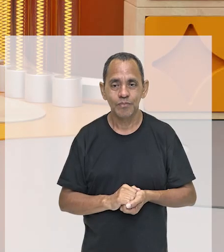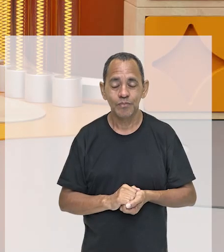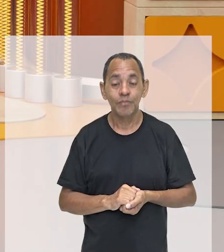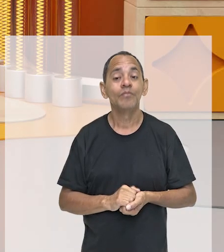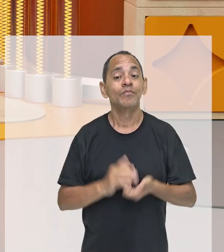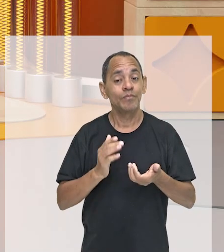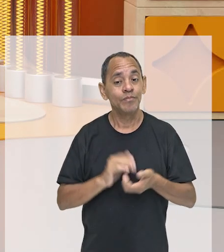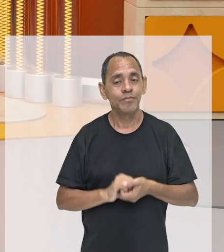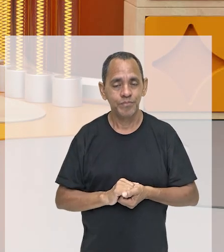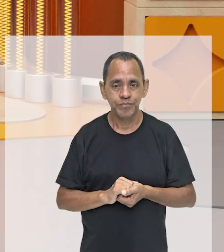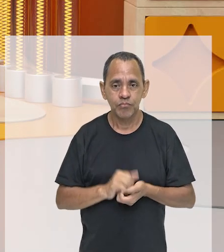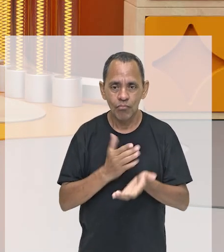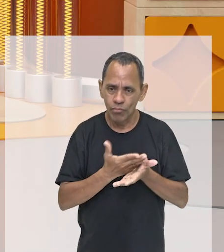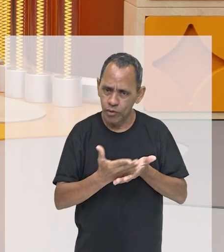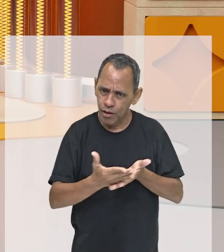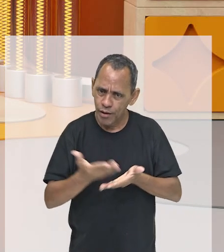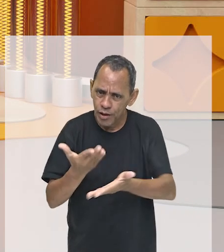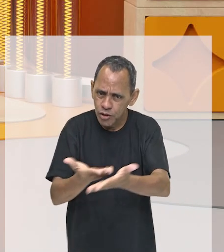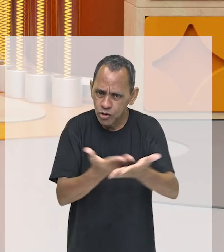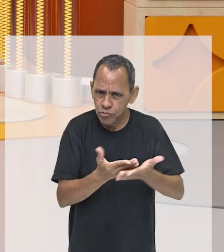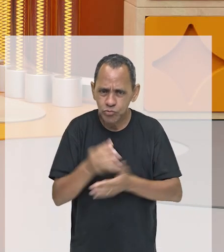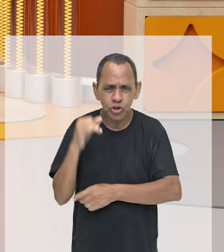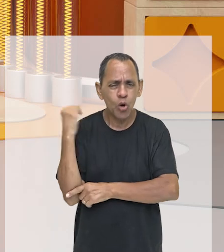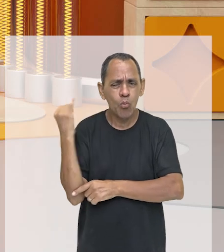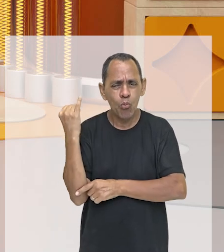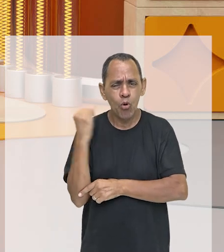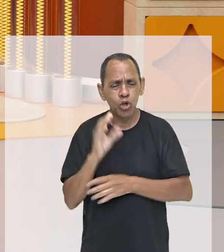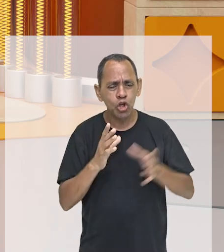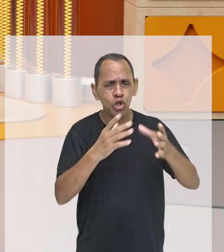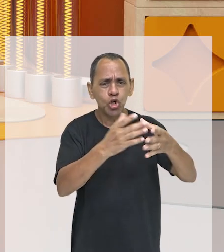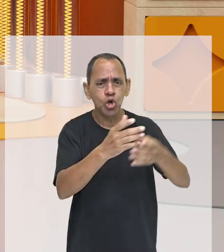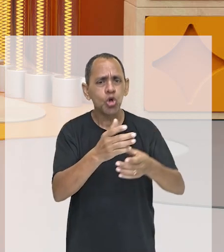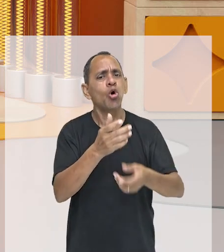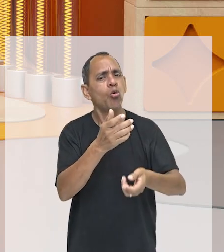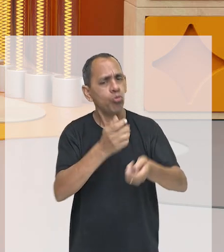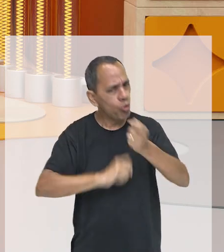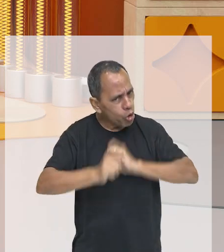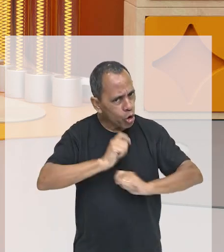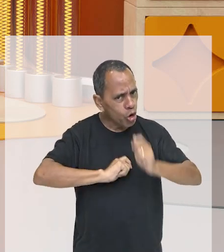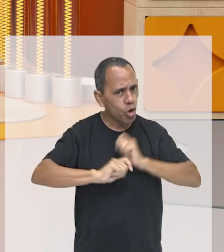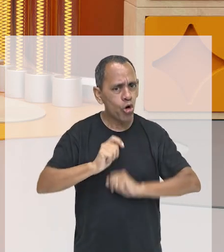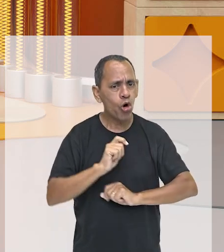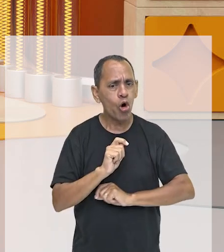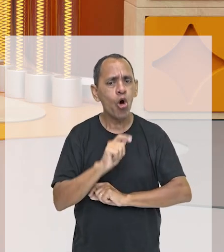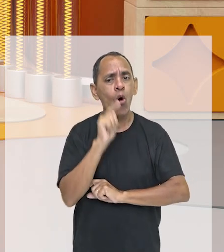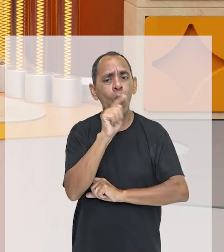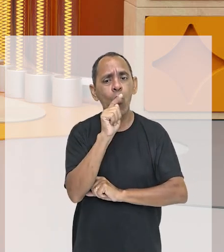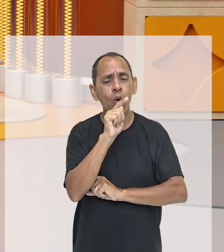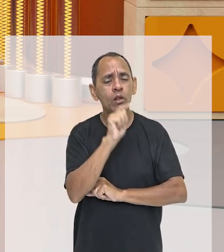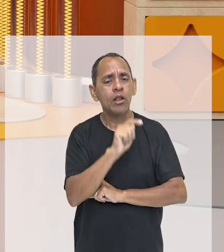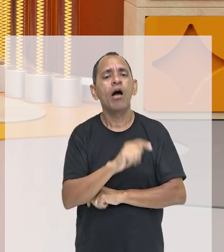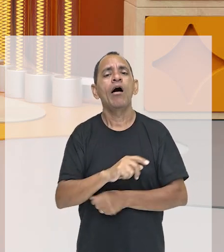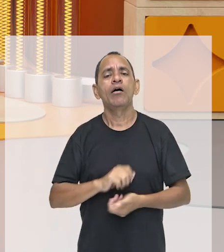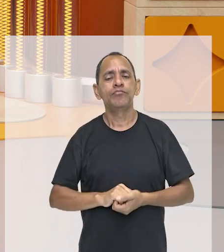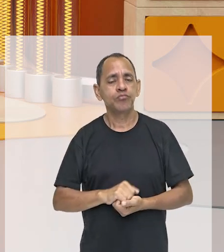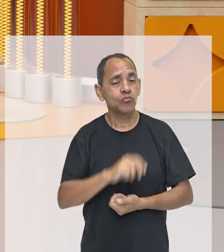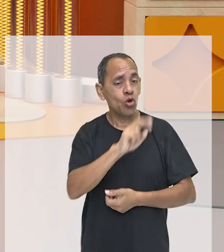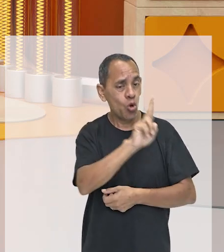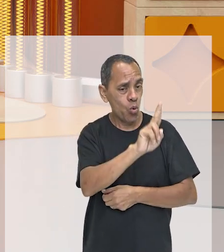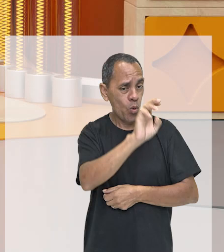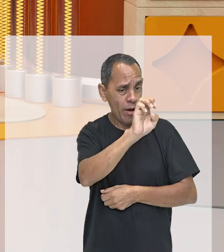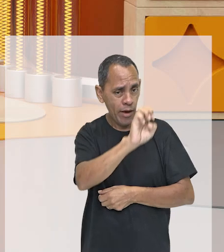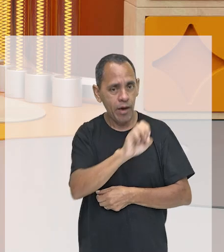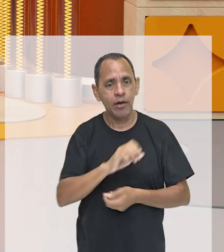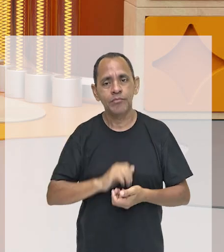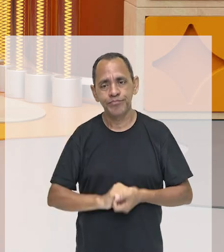Vamos estudar sobre um importante bloco econômico que vai ser a União Europeia, gente.